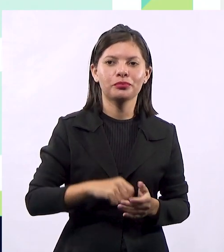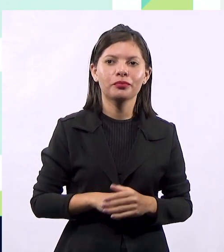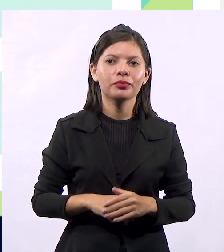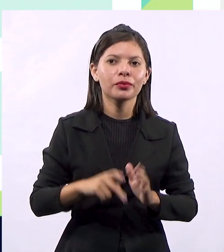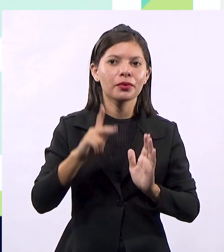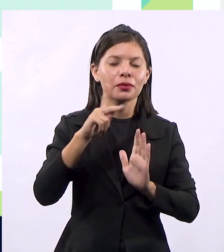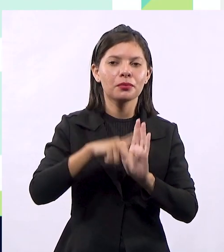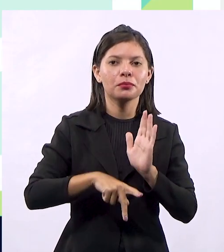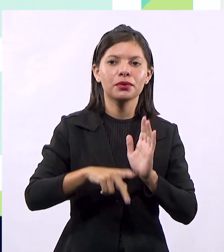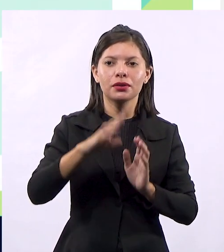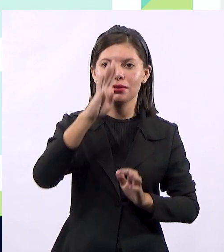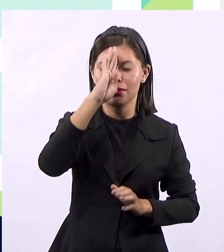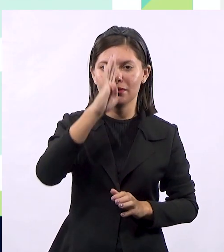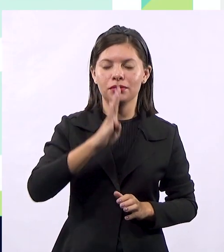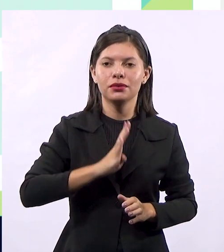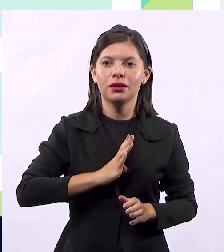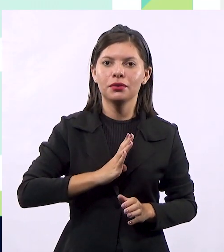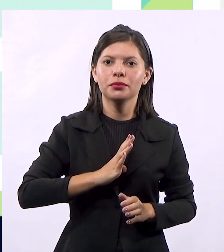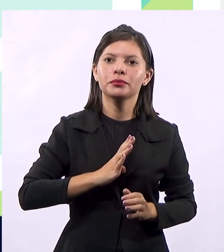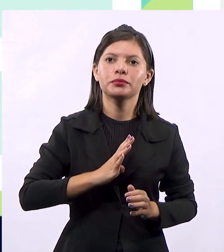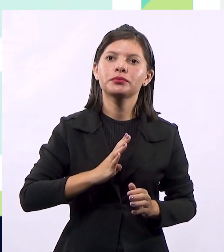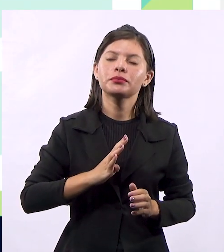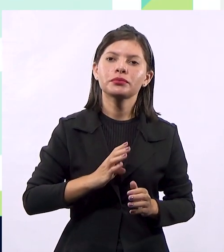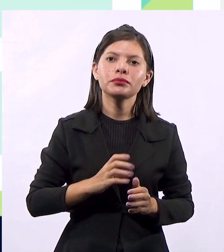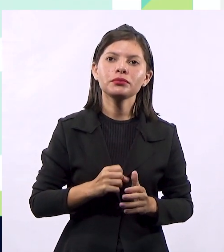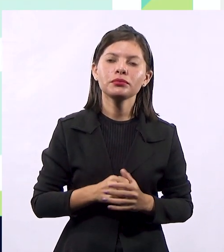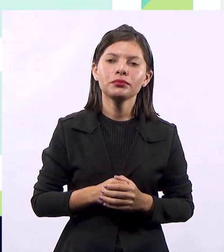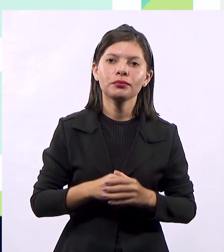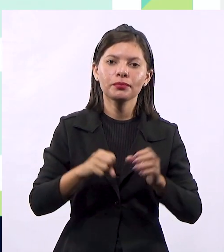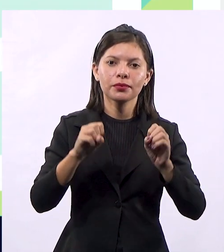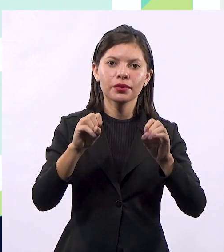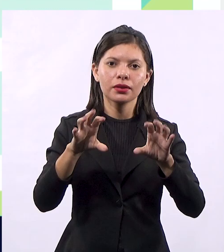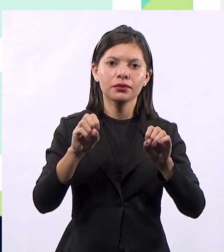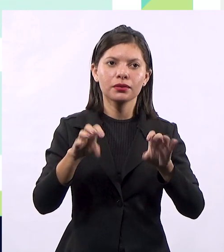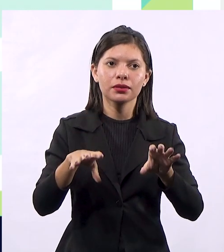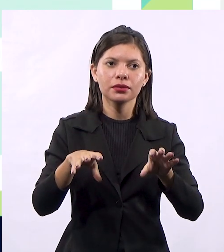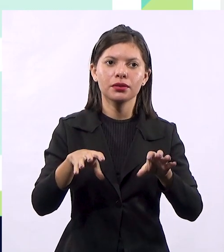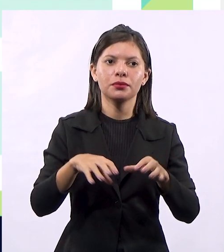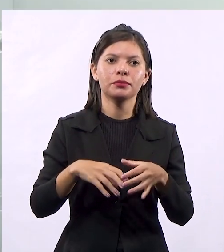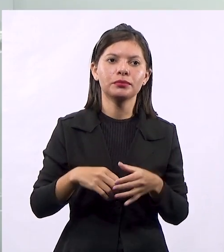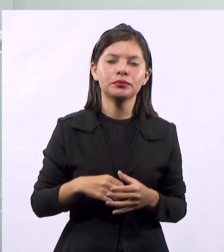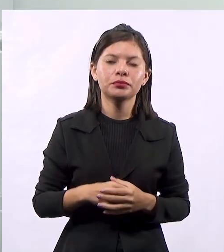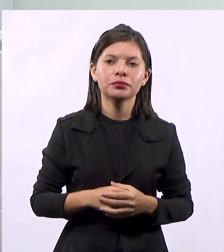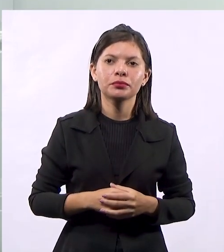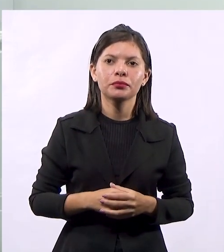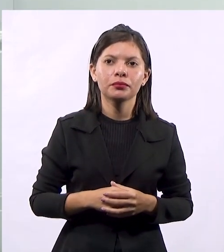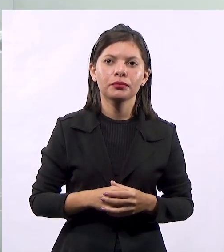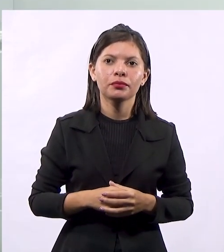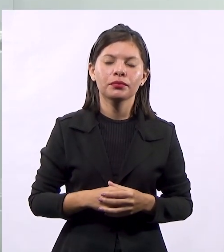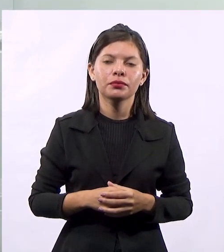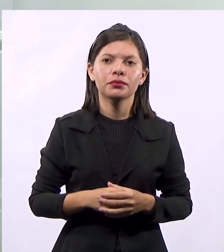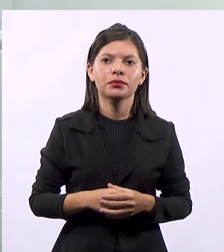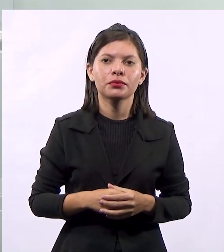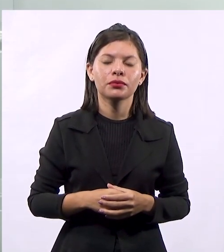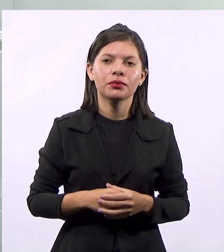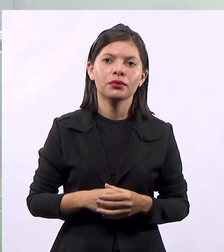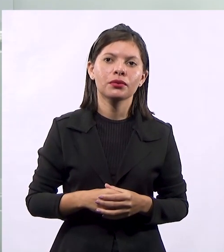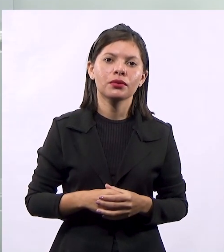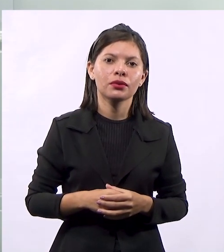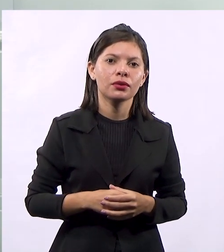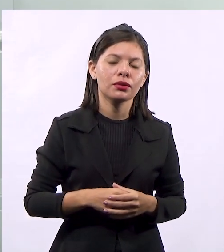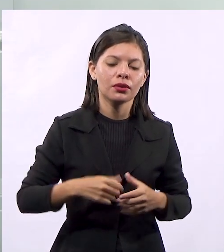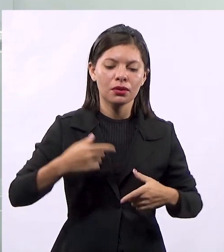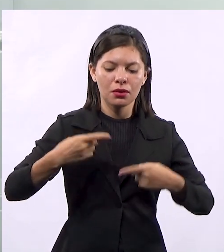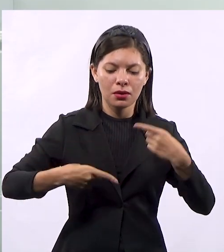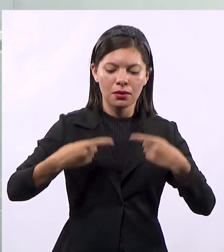dica para leitura, a gente tem o Plano Nacional de Educação. O Plano Nacional de Educação, ele vai prever, ele